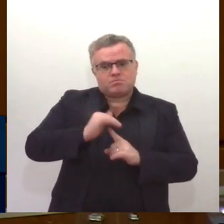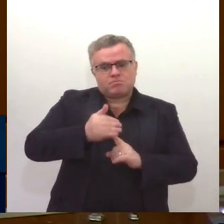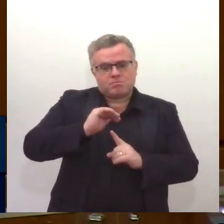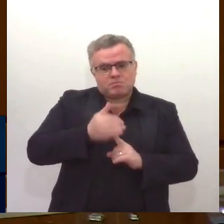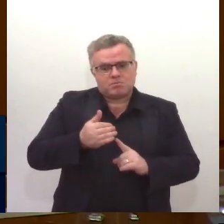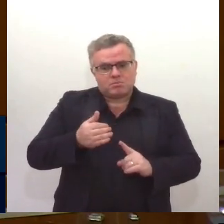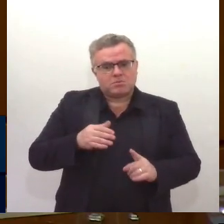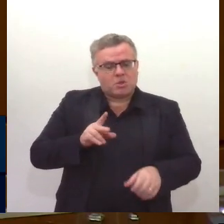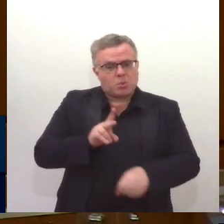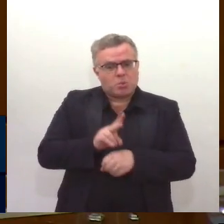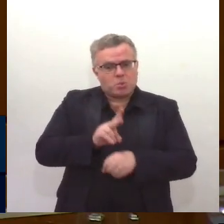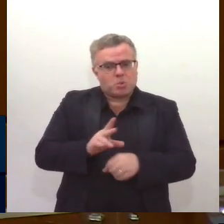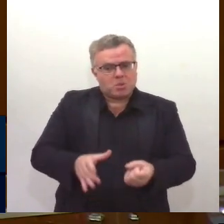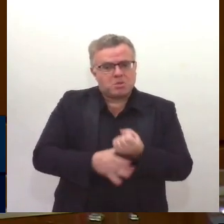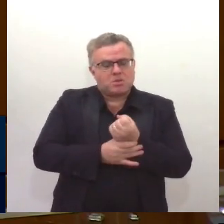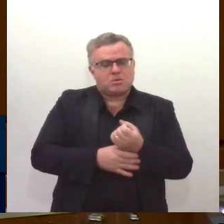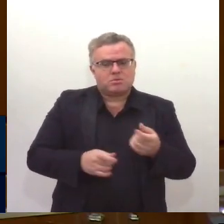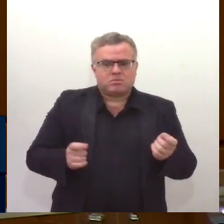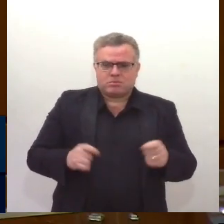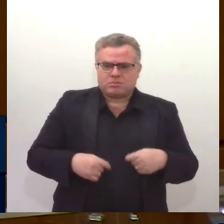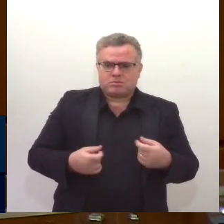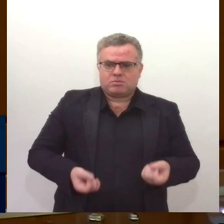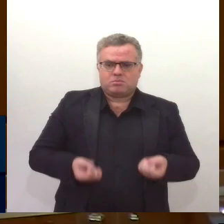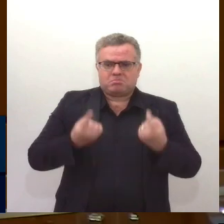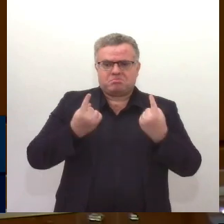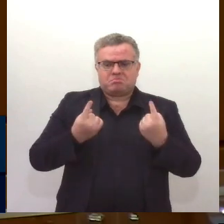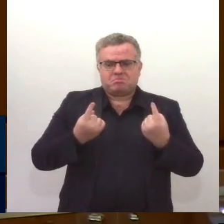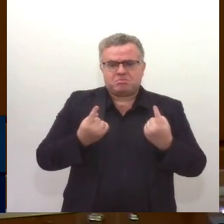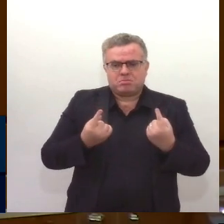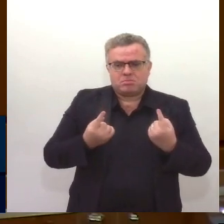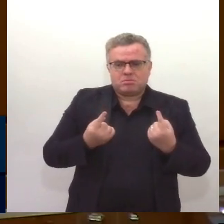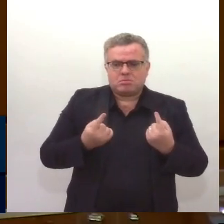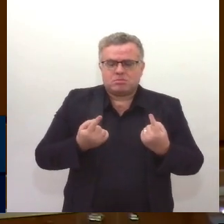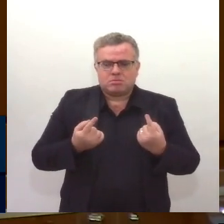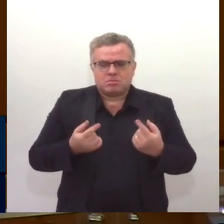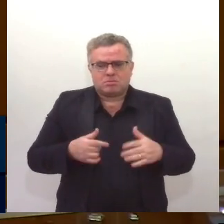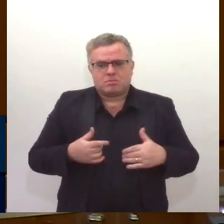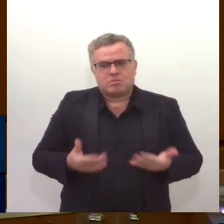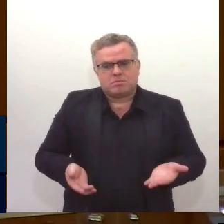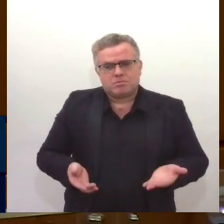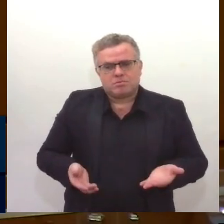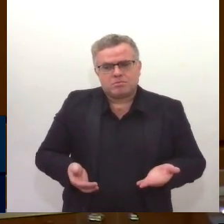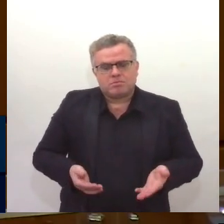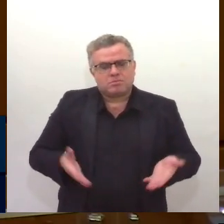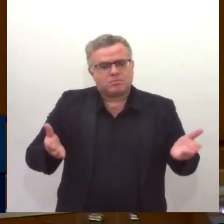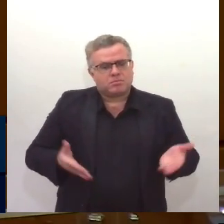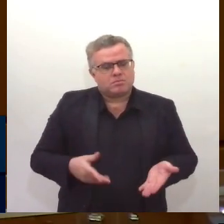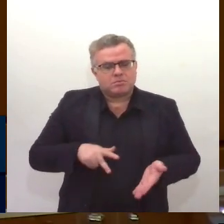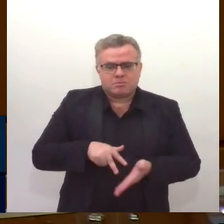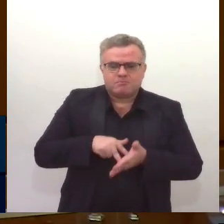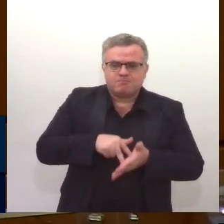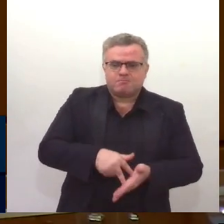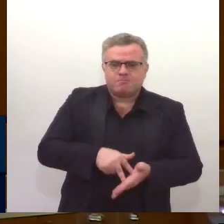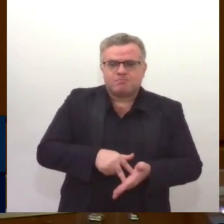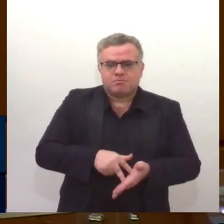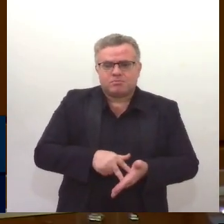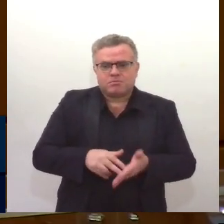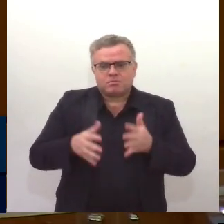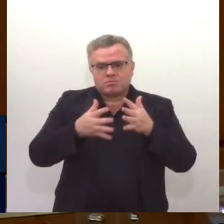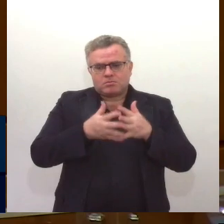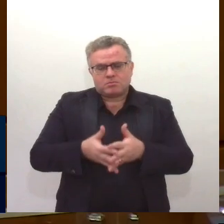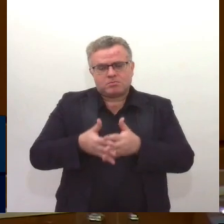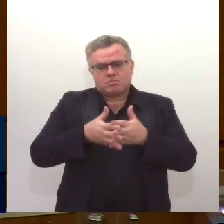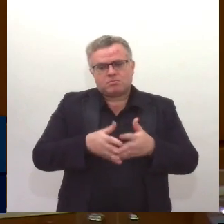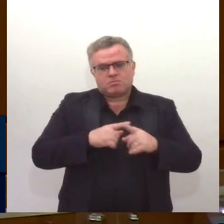não leva ninguém a nada. Mas agora a América deu a resposta e eu tenho